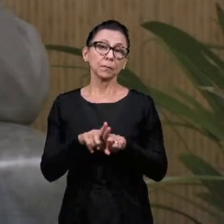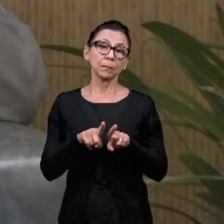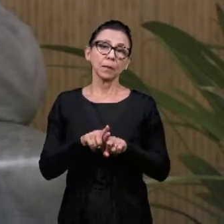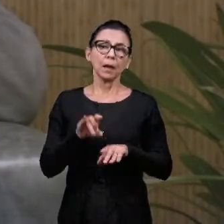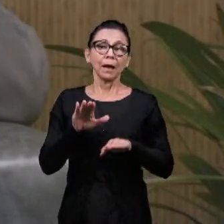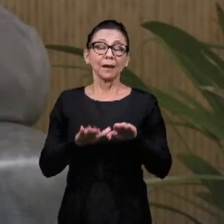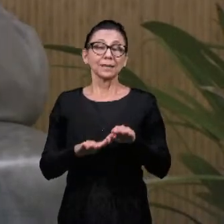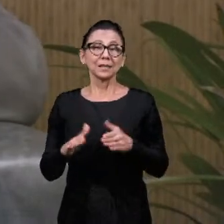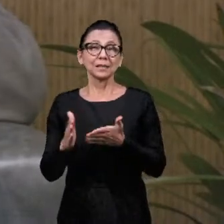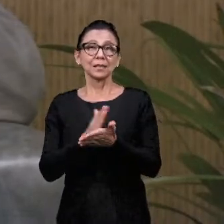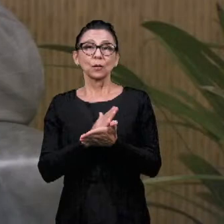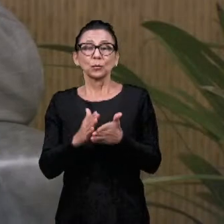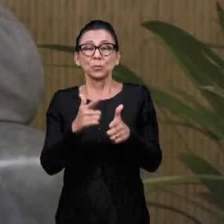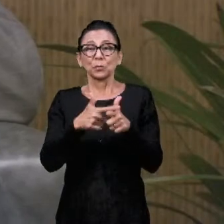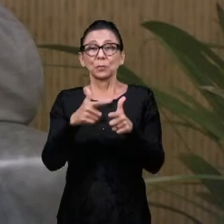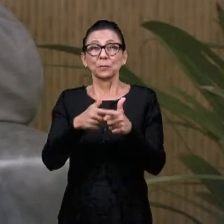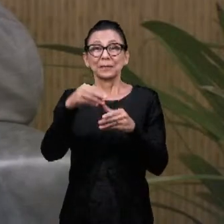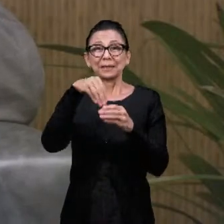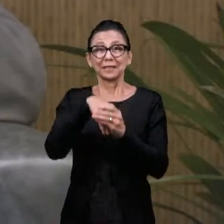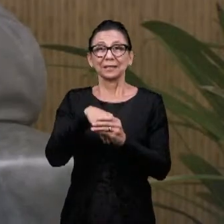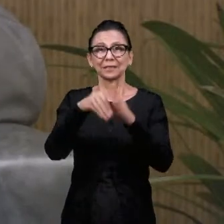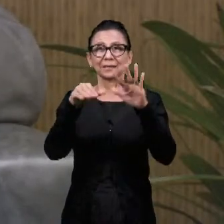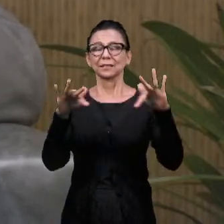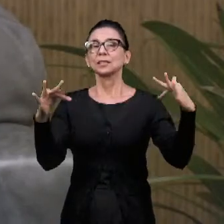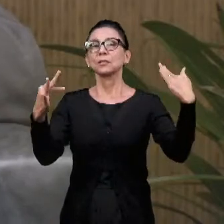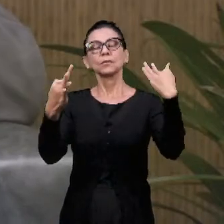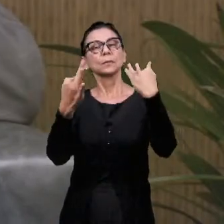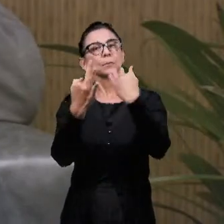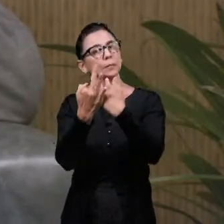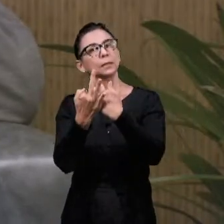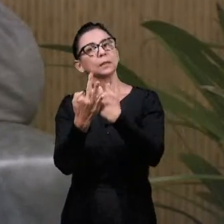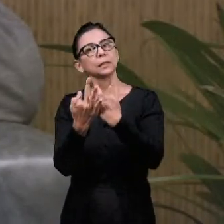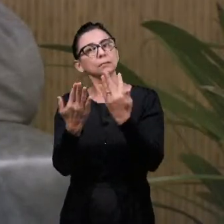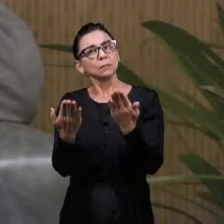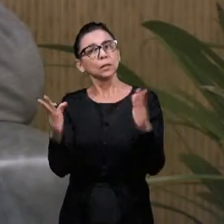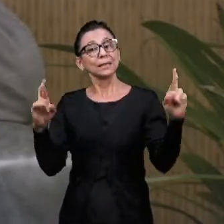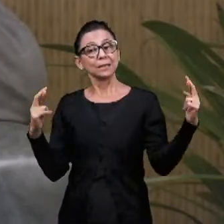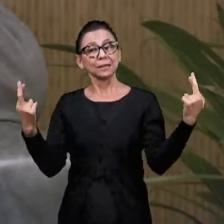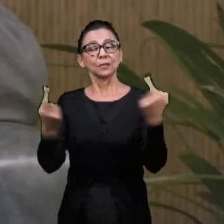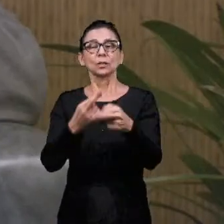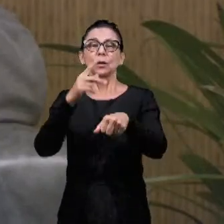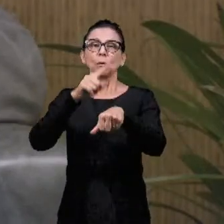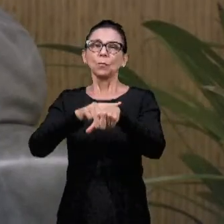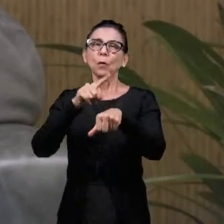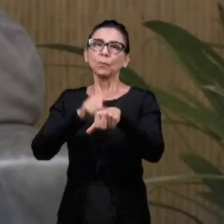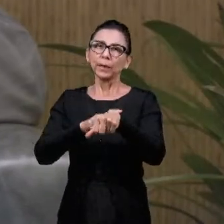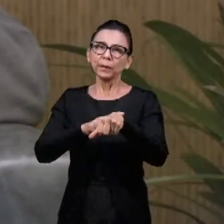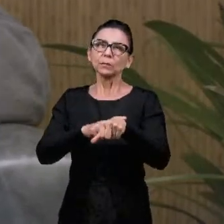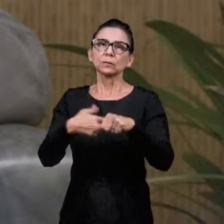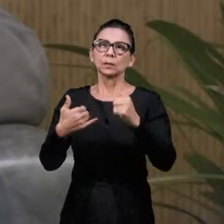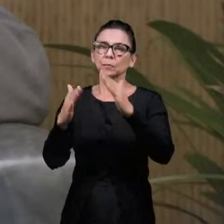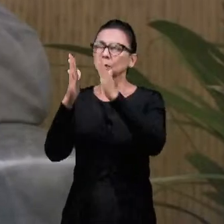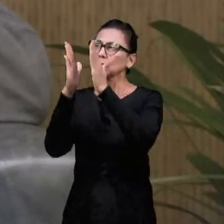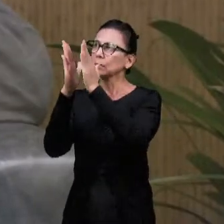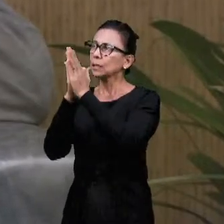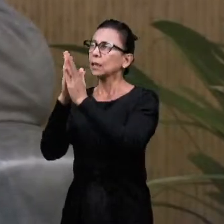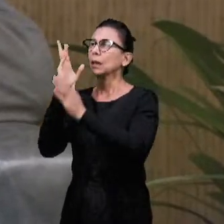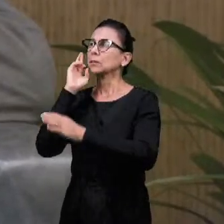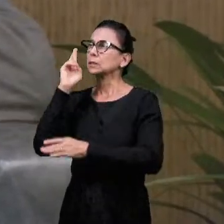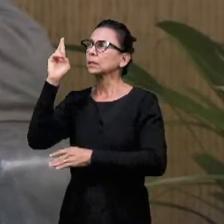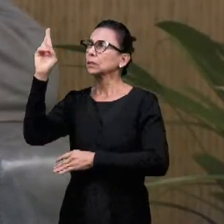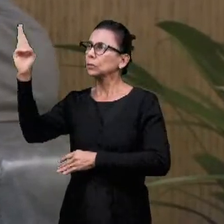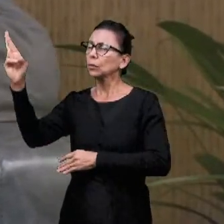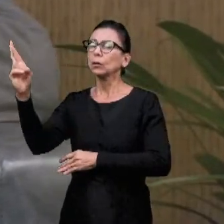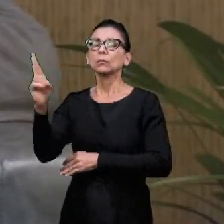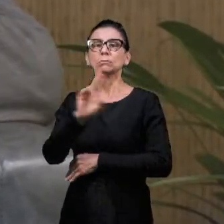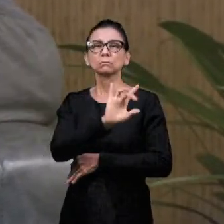alguns problemas na família. É um momento próprio para colocar diante do Senhor, até consultar o Senhor entre os familiares, não